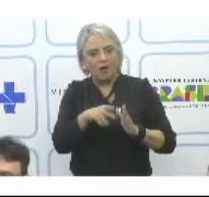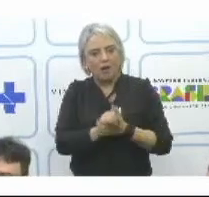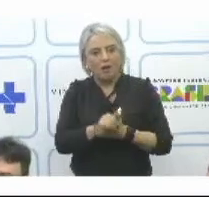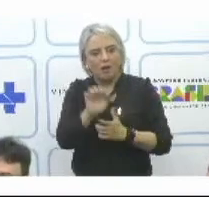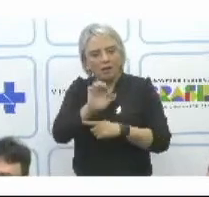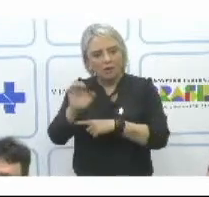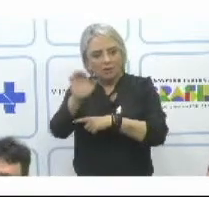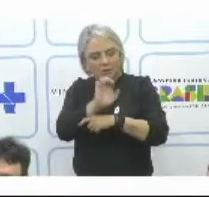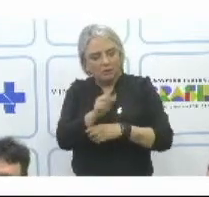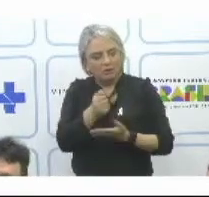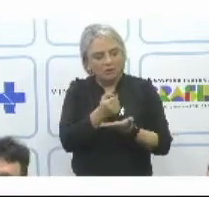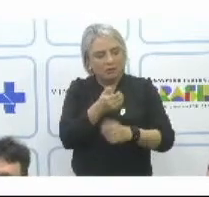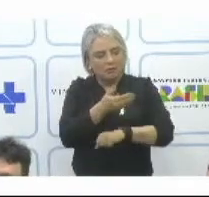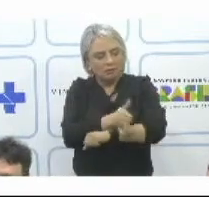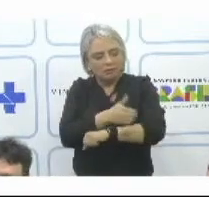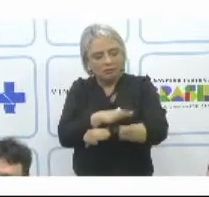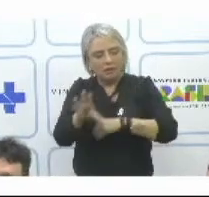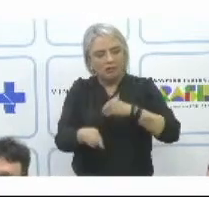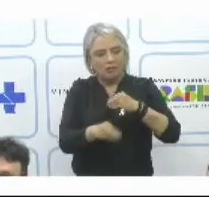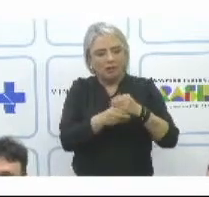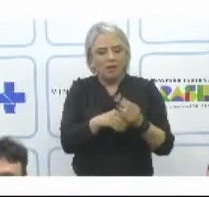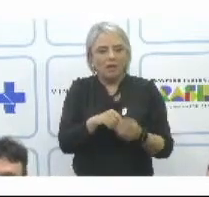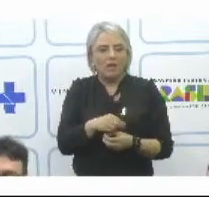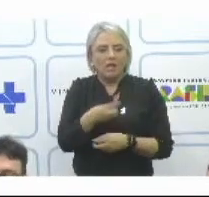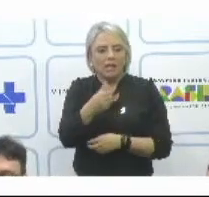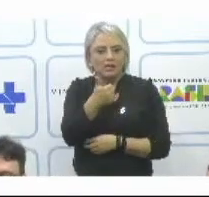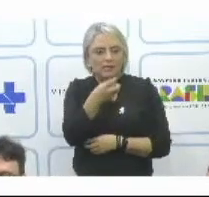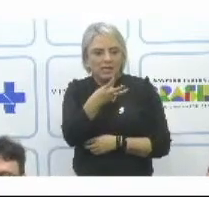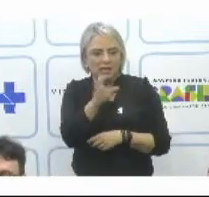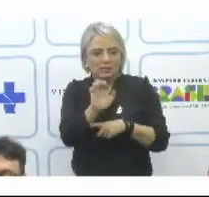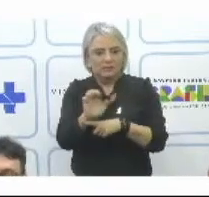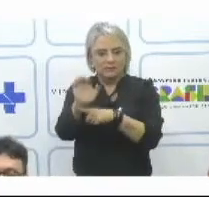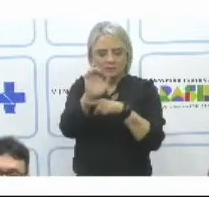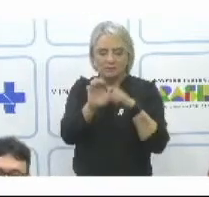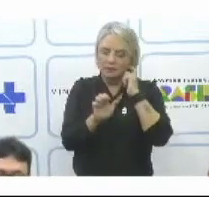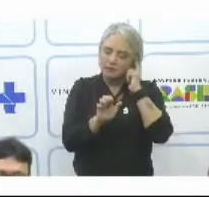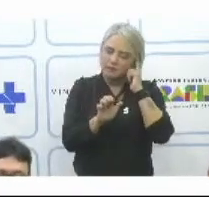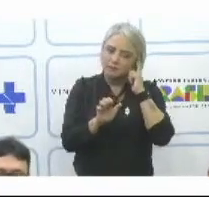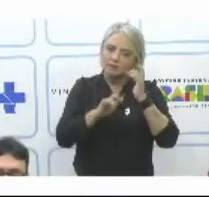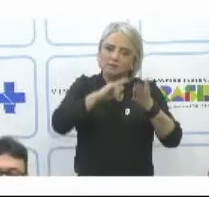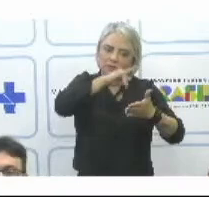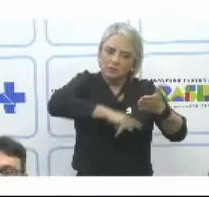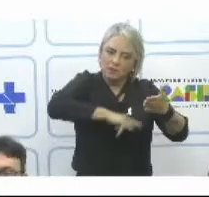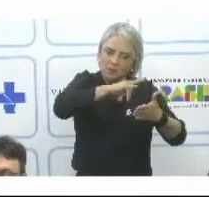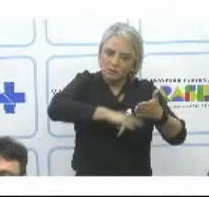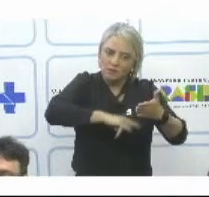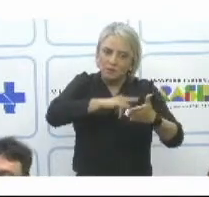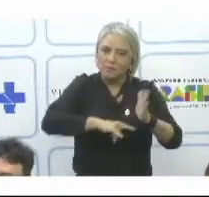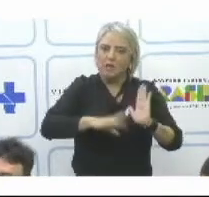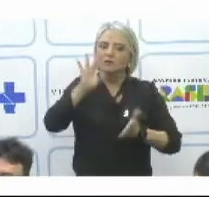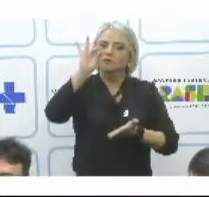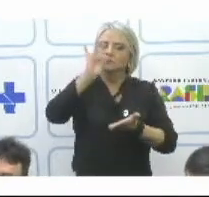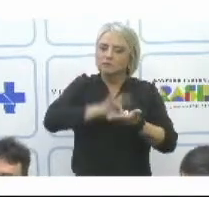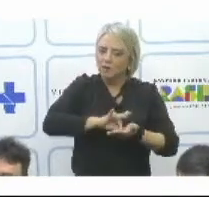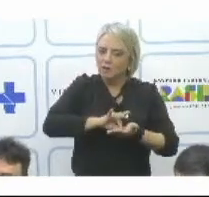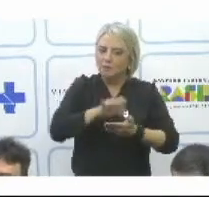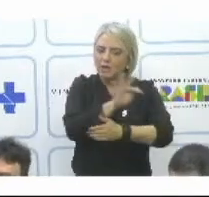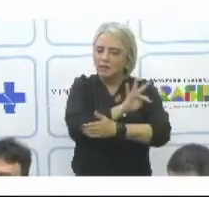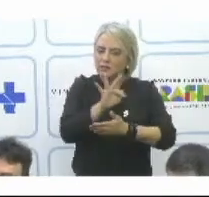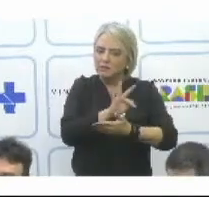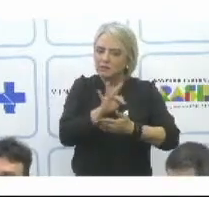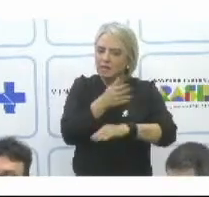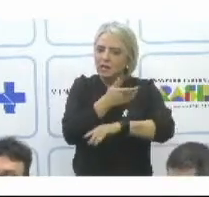de práticas integrativas. Então, hoje a gente tem 13 estados, né, com documentos formalizando a sua política